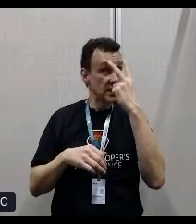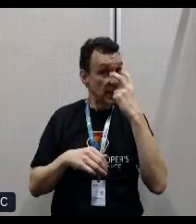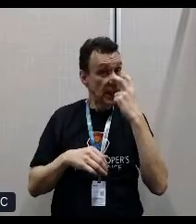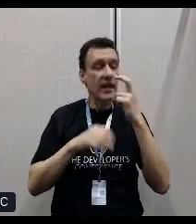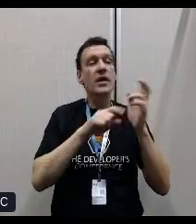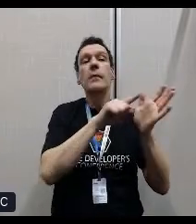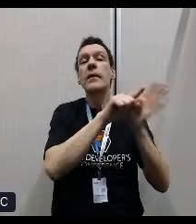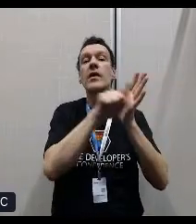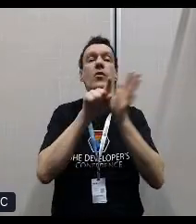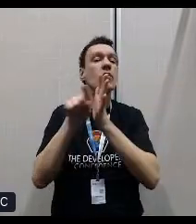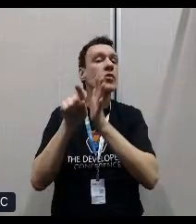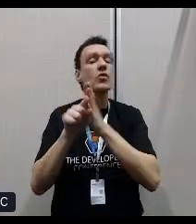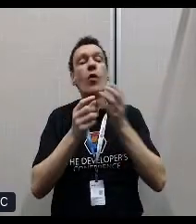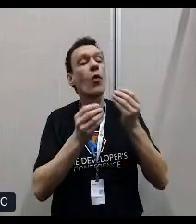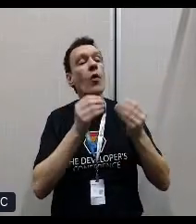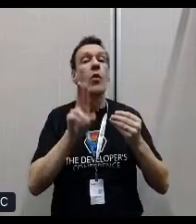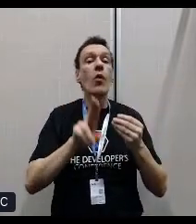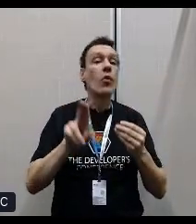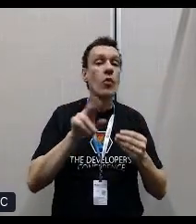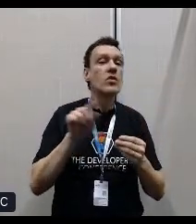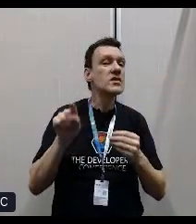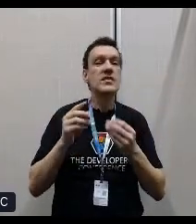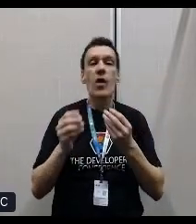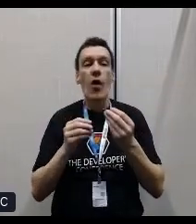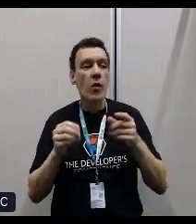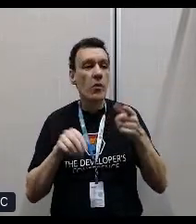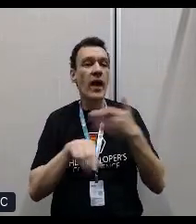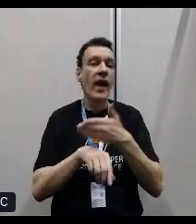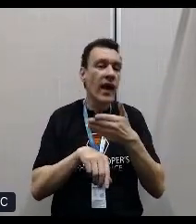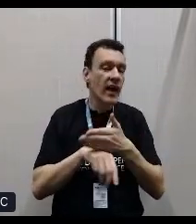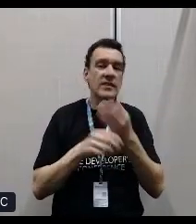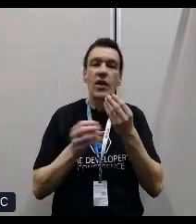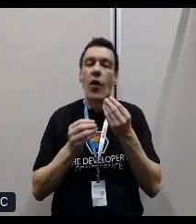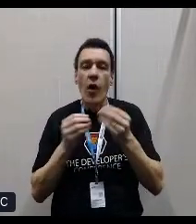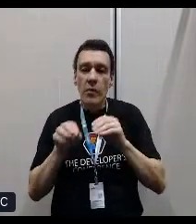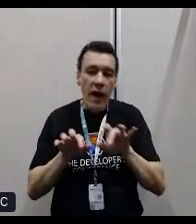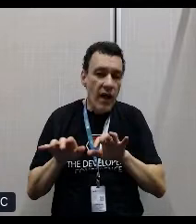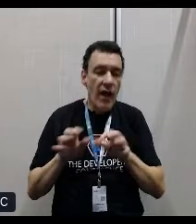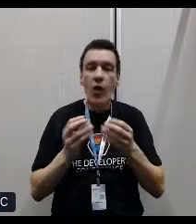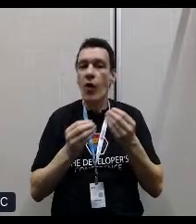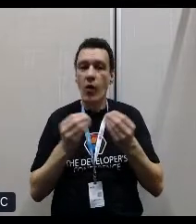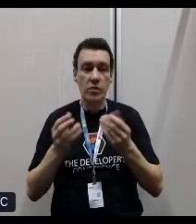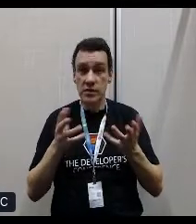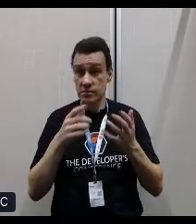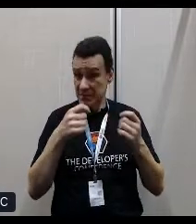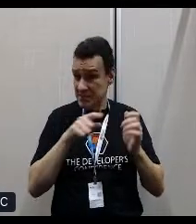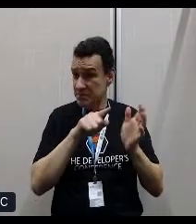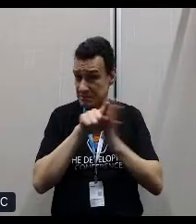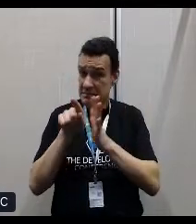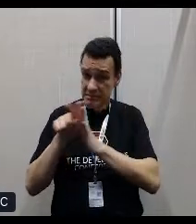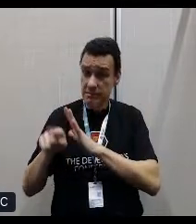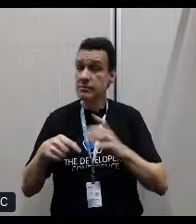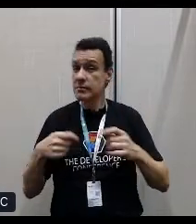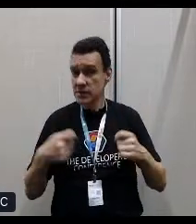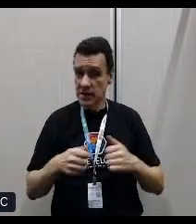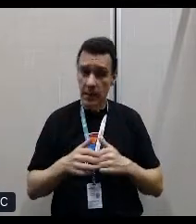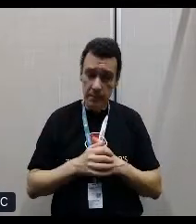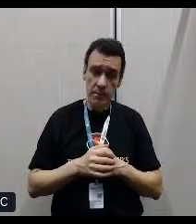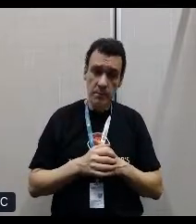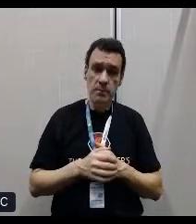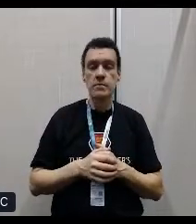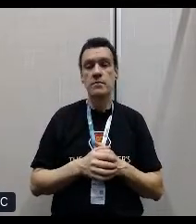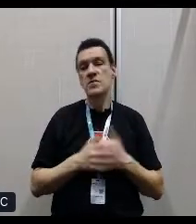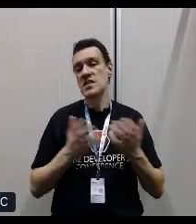nessa situação. Então, ele tem que ter a noção também de que a deficiência ela pode ser permanente, temporária ou situacional. Então, as